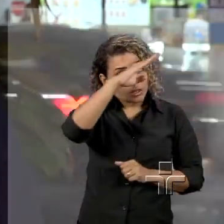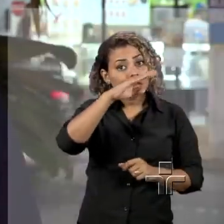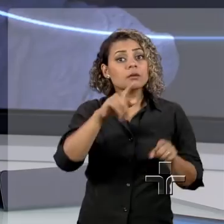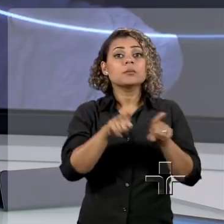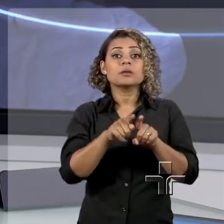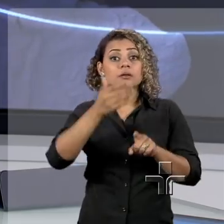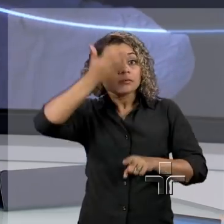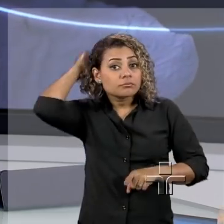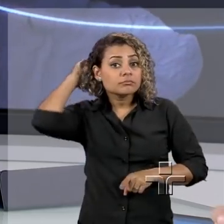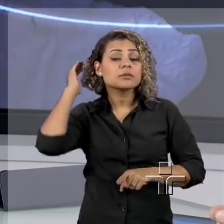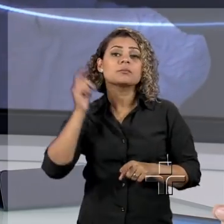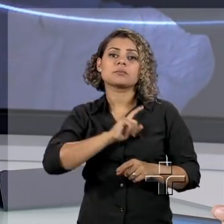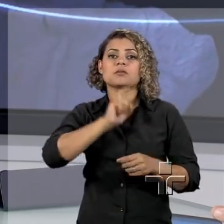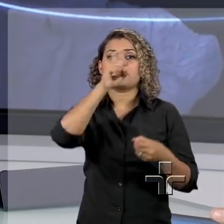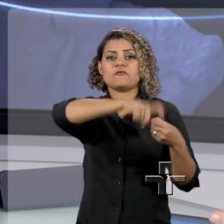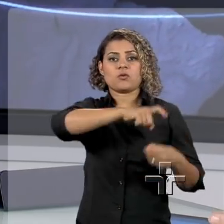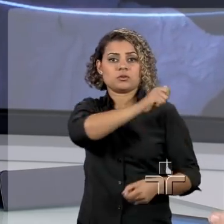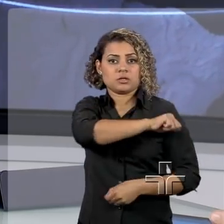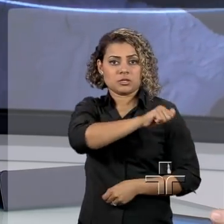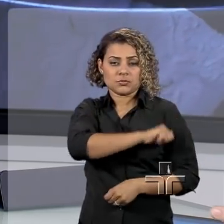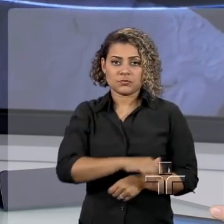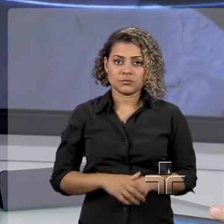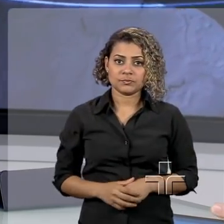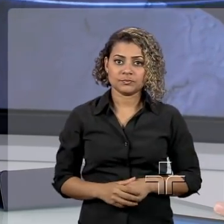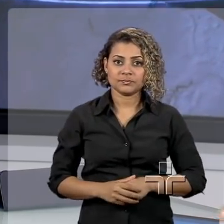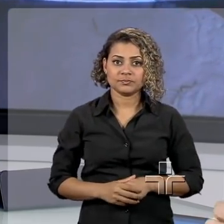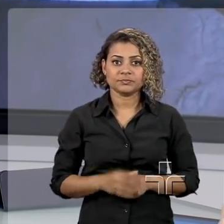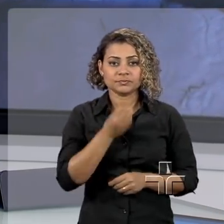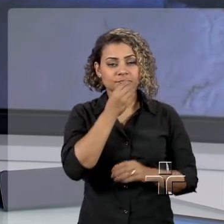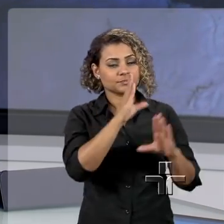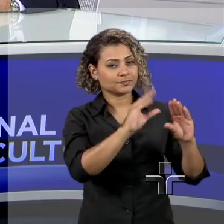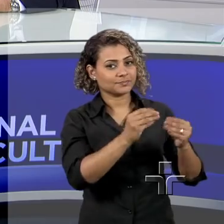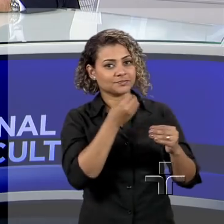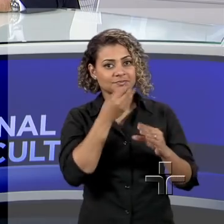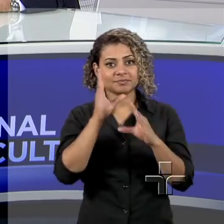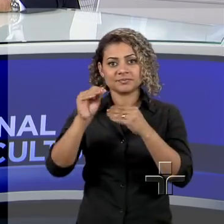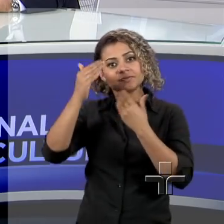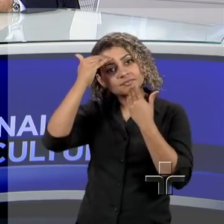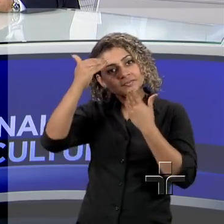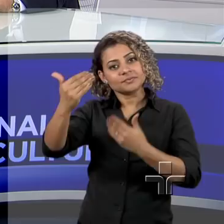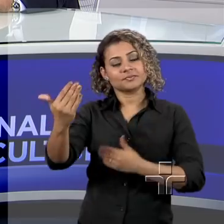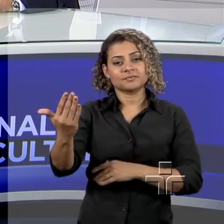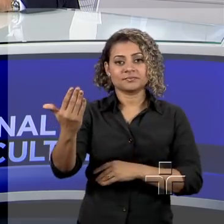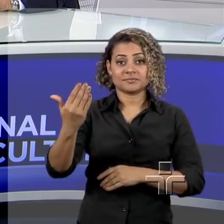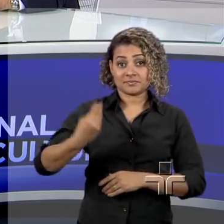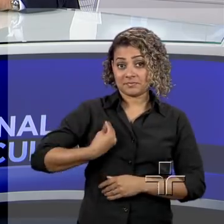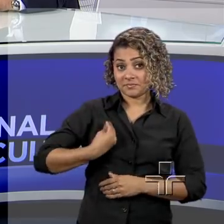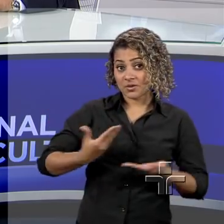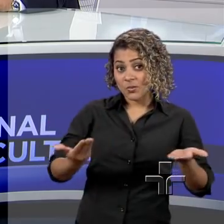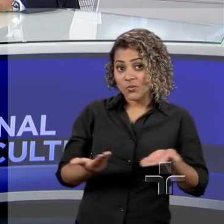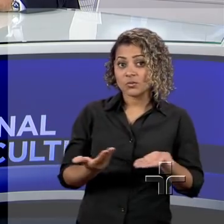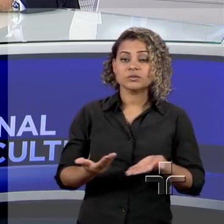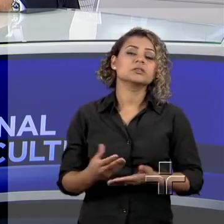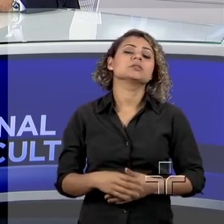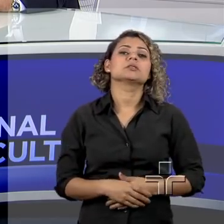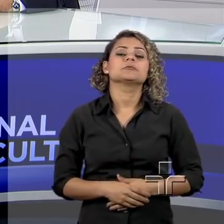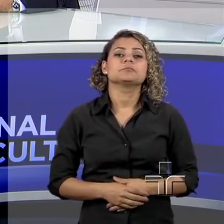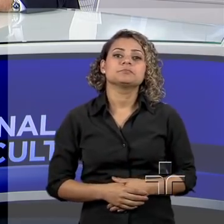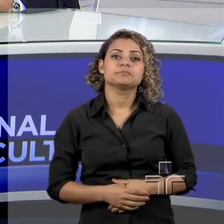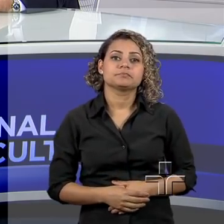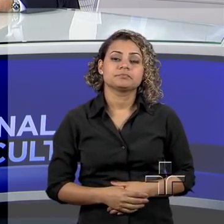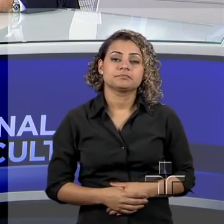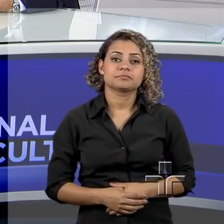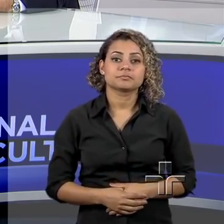Rio. Muito boa noite, Liviano. Rodrigo Prando, obrigada pela presença. Bom,